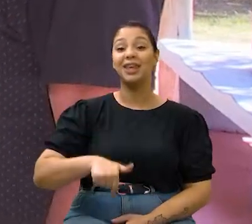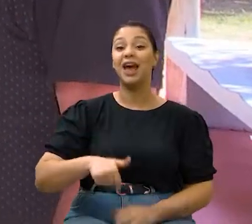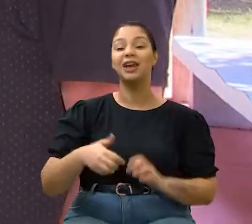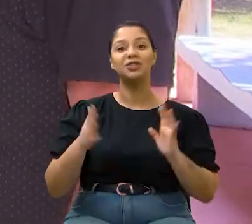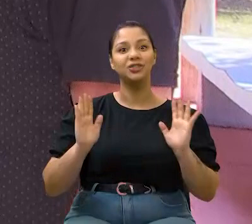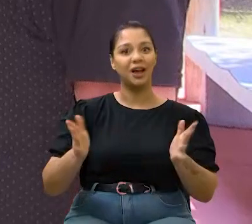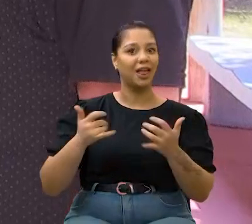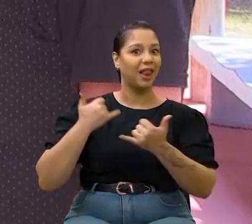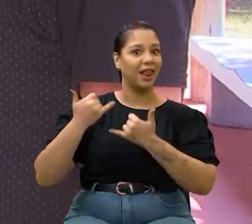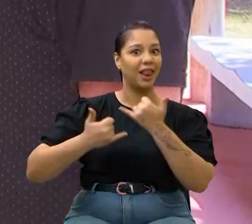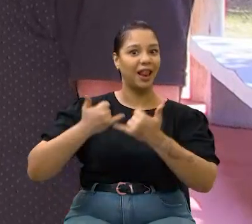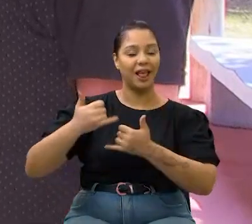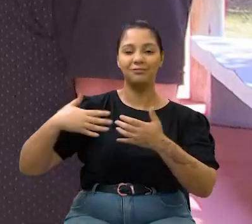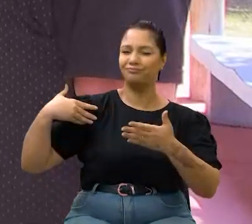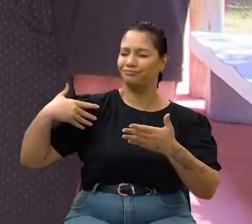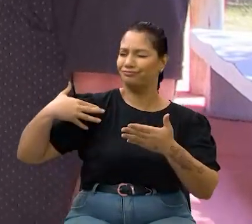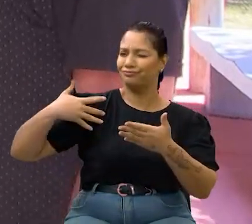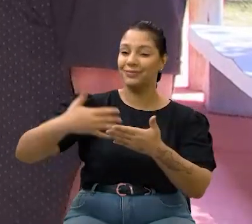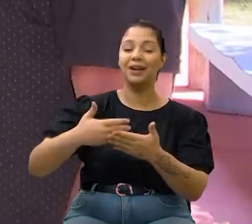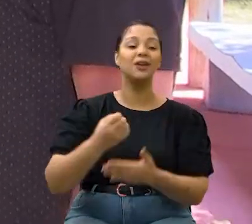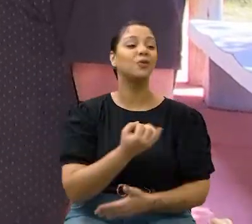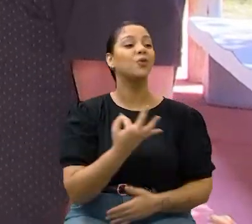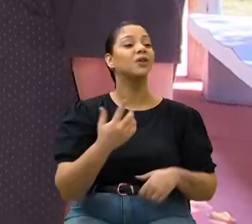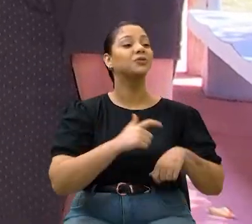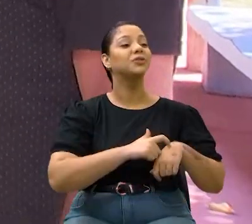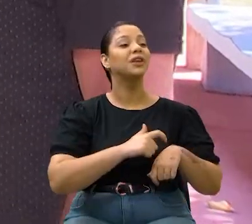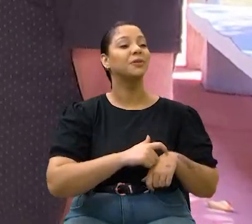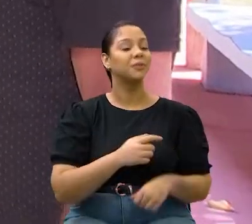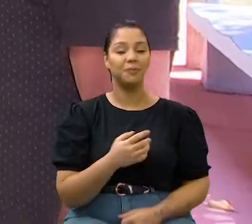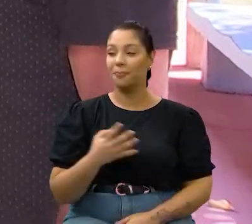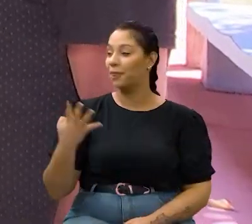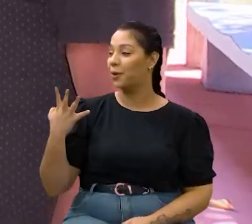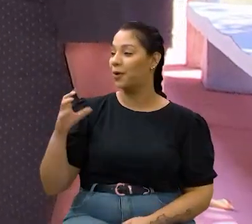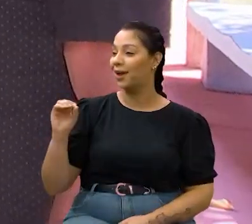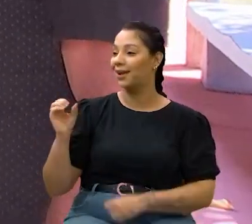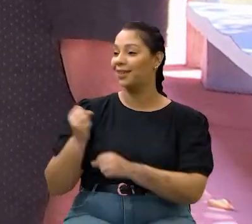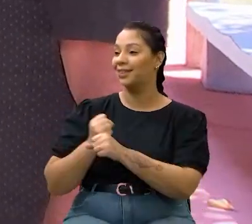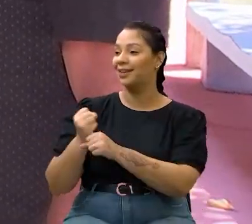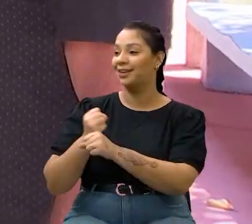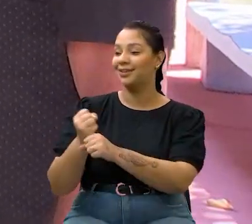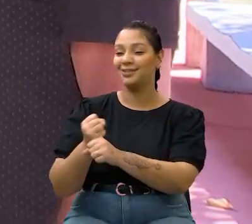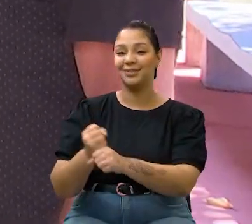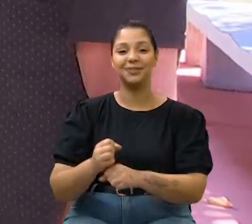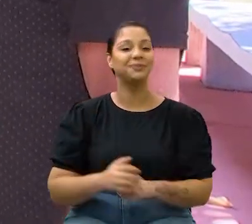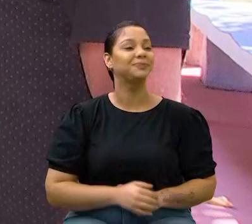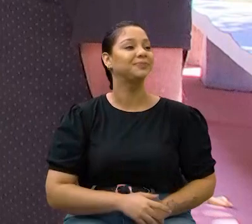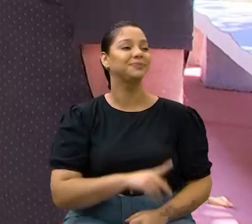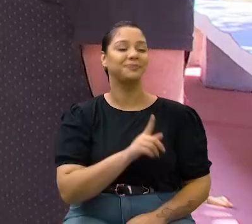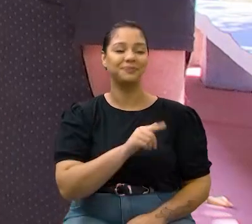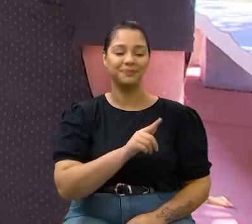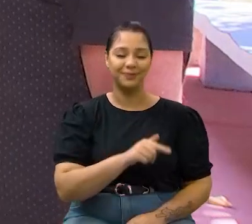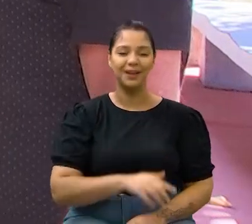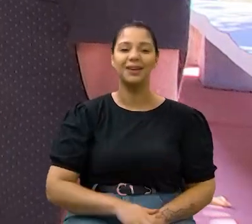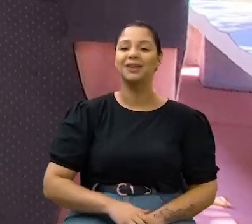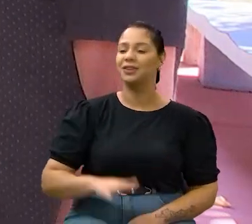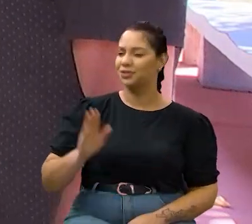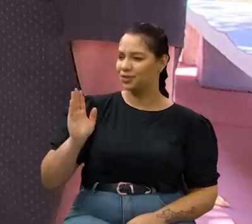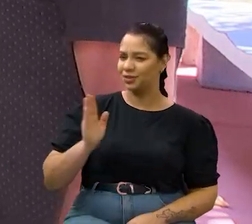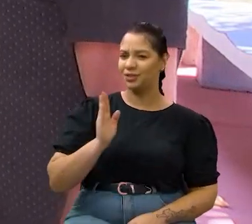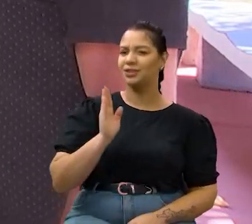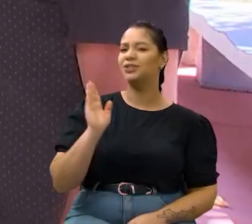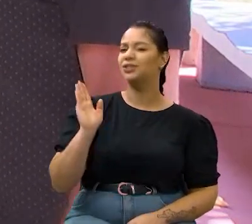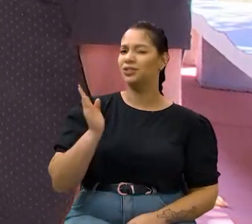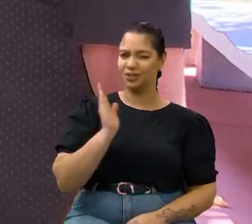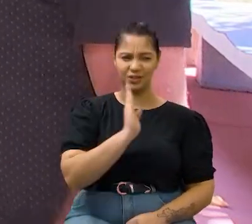tempo, malha. Há quanto tempo? 40 anos. 40 anos? Isso. Já disputou, inclusive,